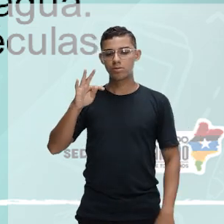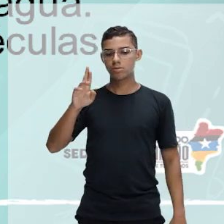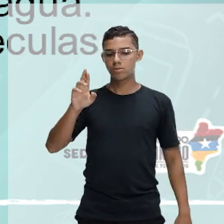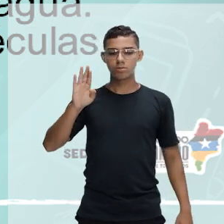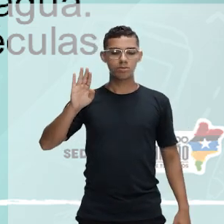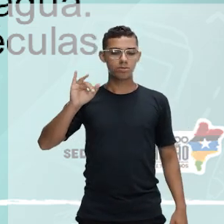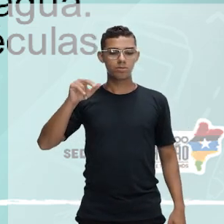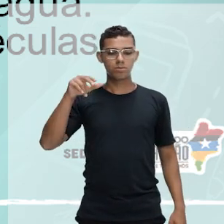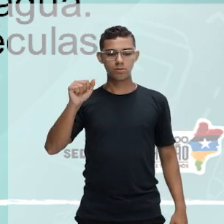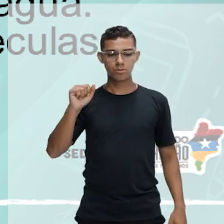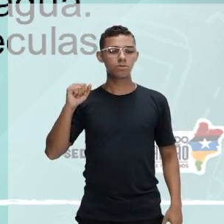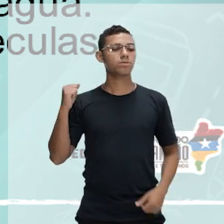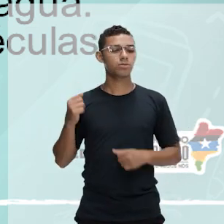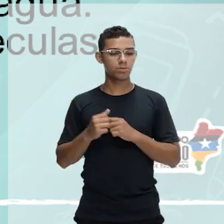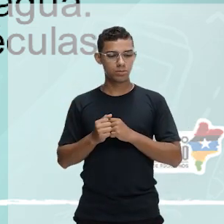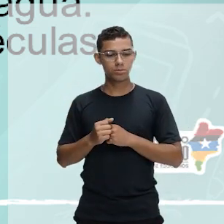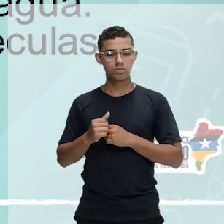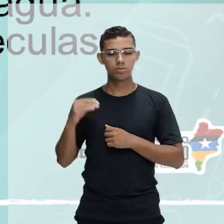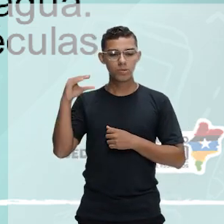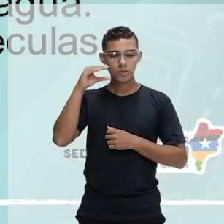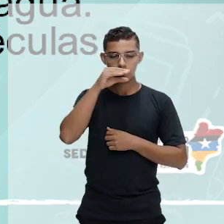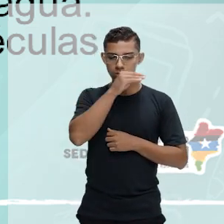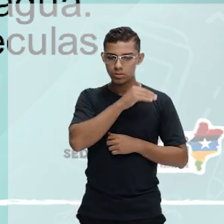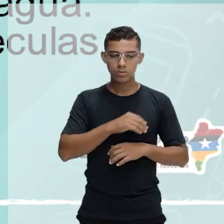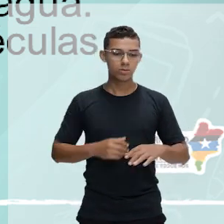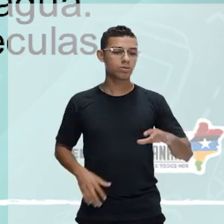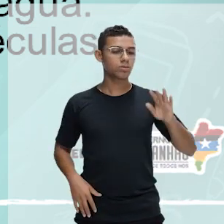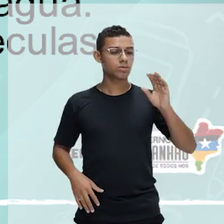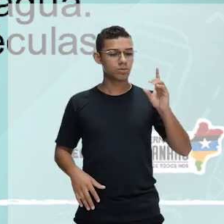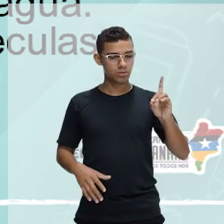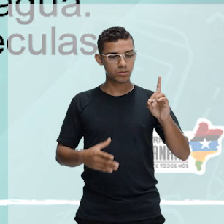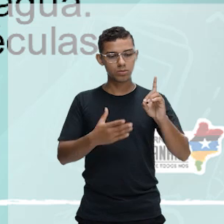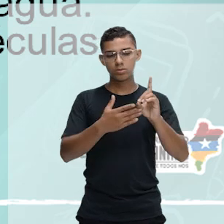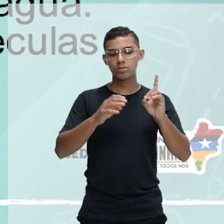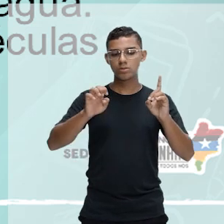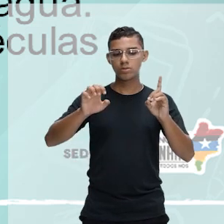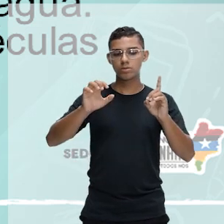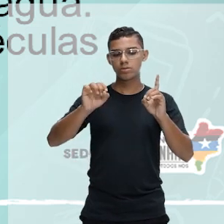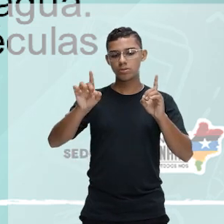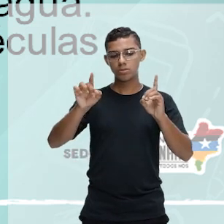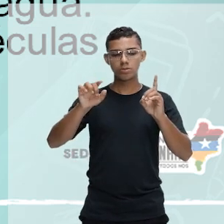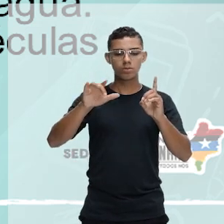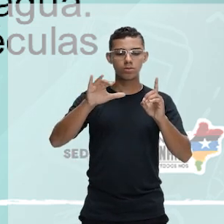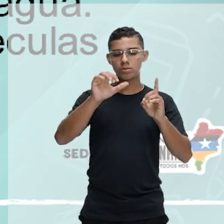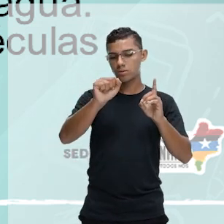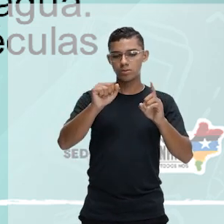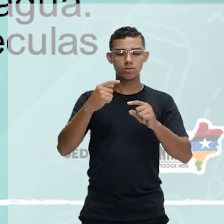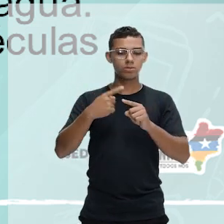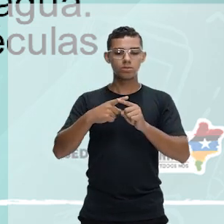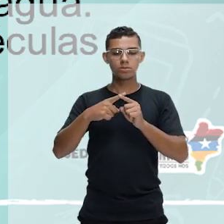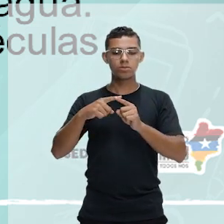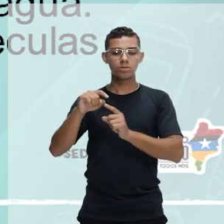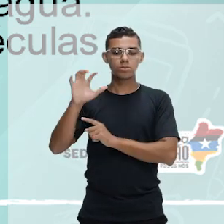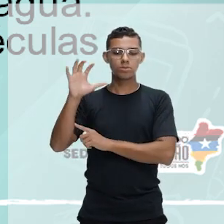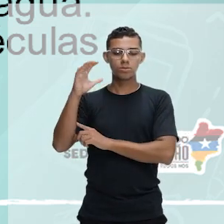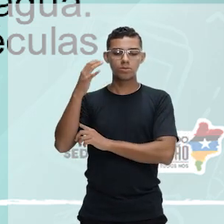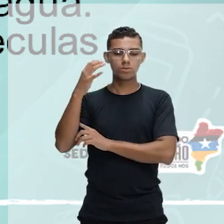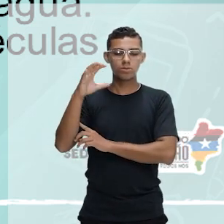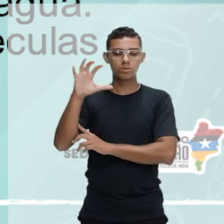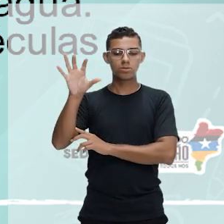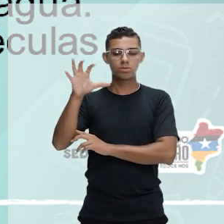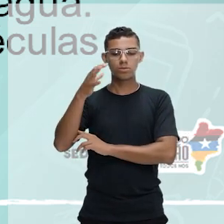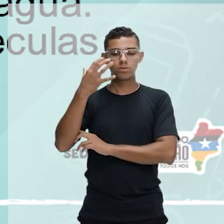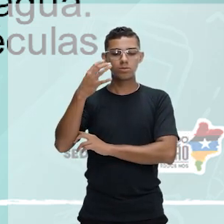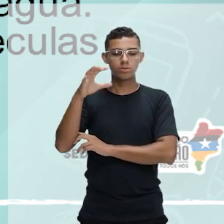a turbina é movida pelo movimento da água. E letra E, nuclear, porque a energia obtida no núcleo,